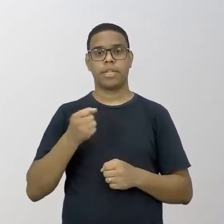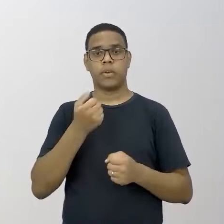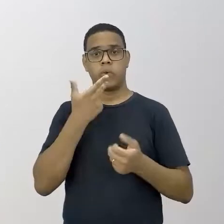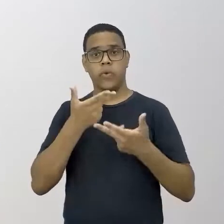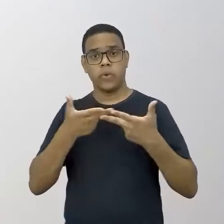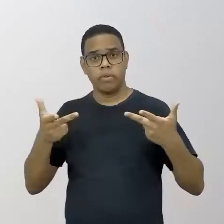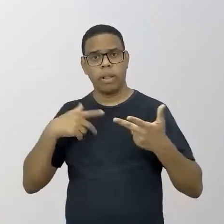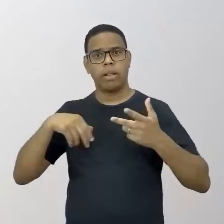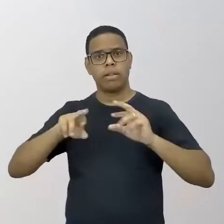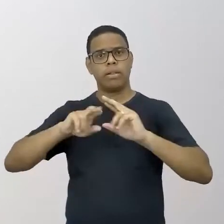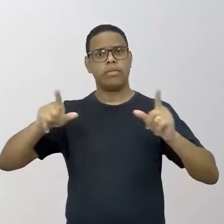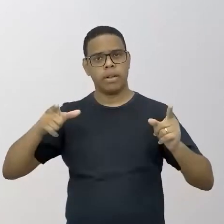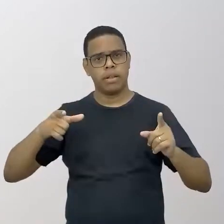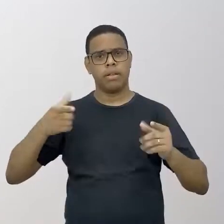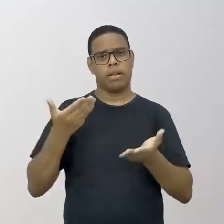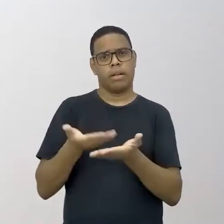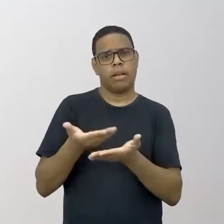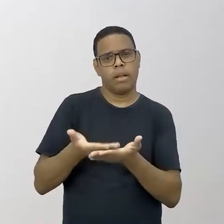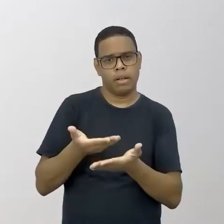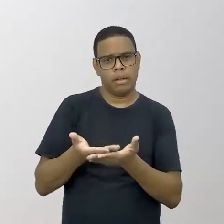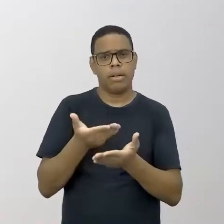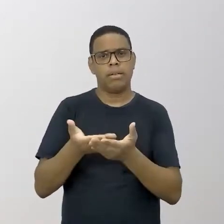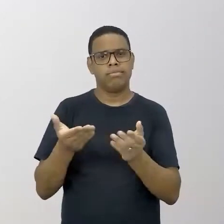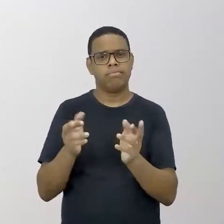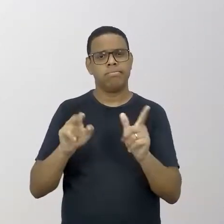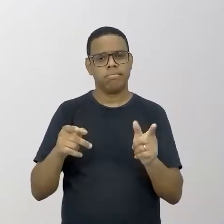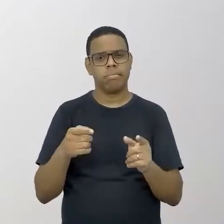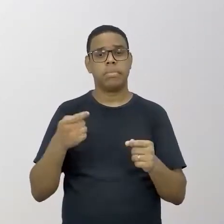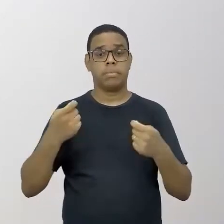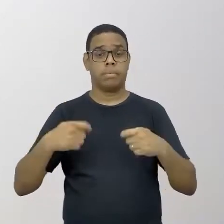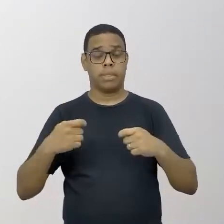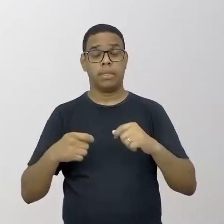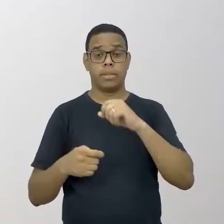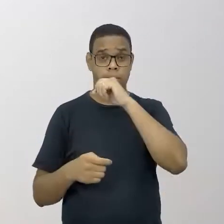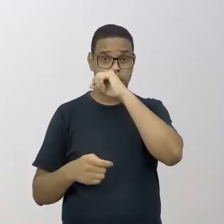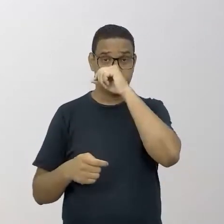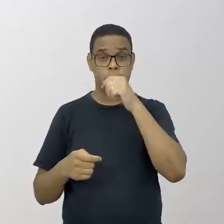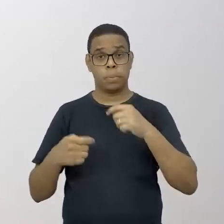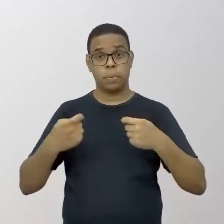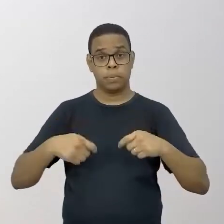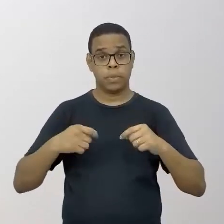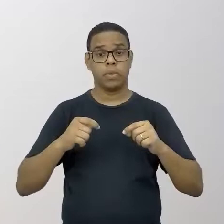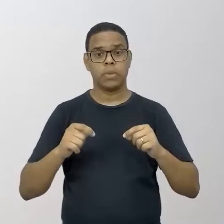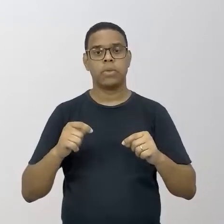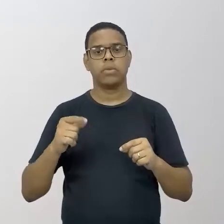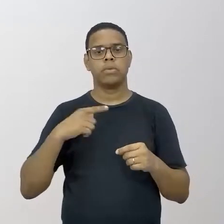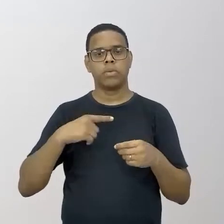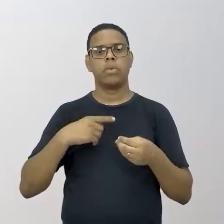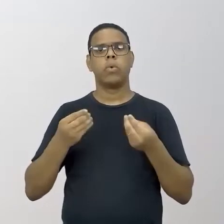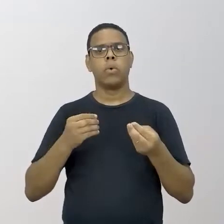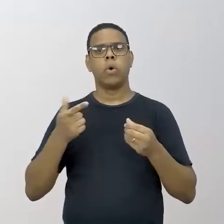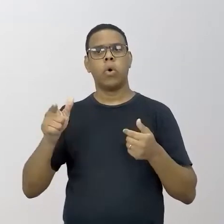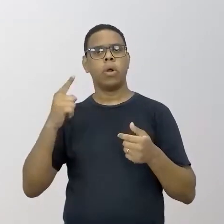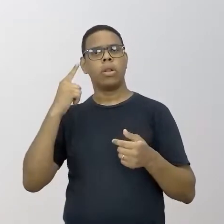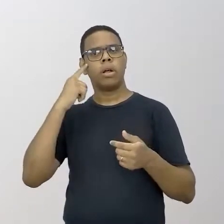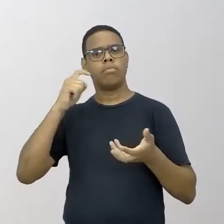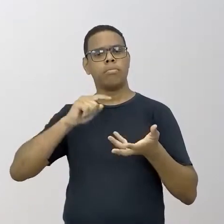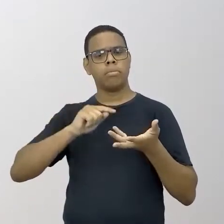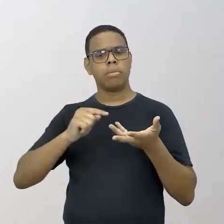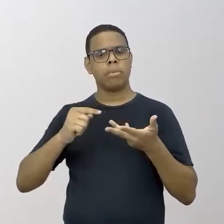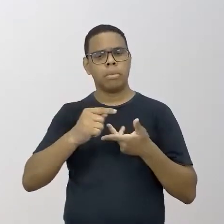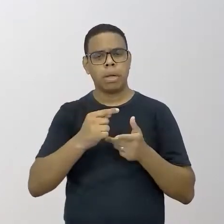novidade mesmo, um quê de diferente, ela precisa carregar consigo outras ideias, né?